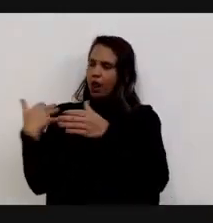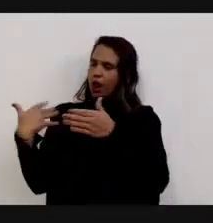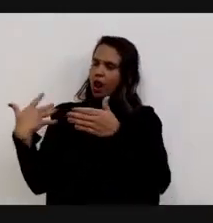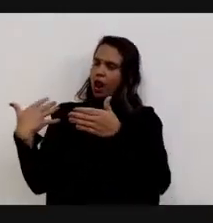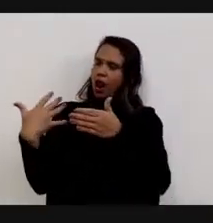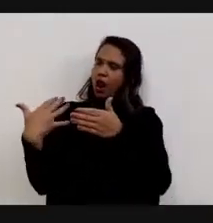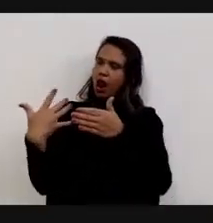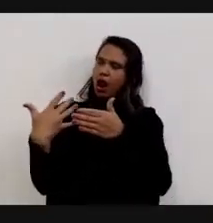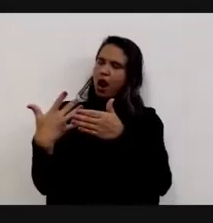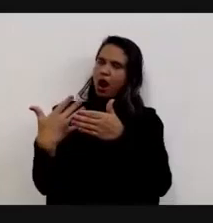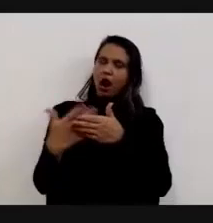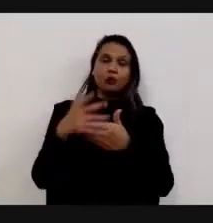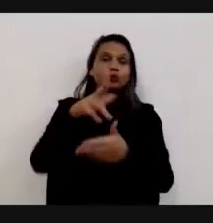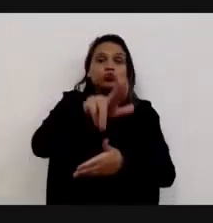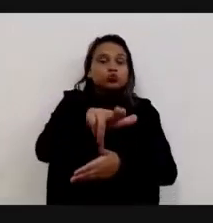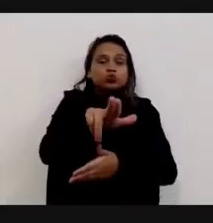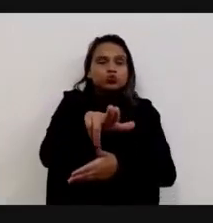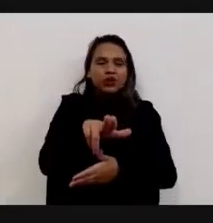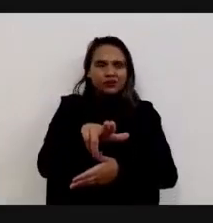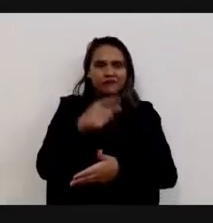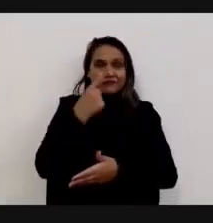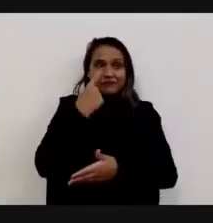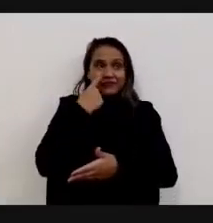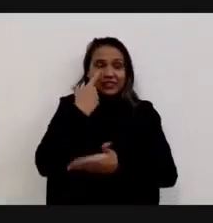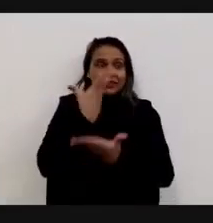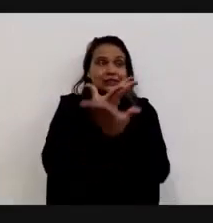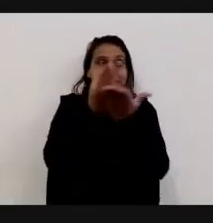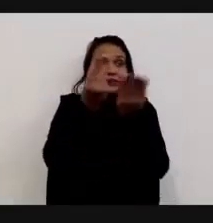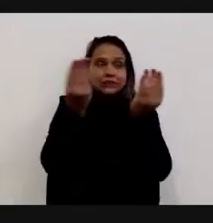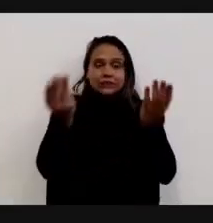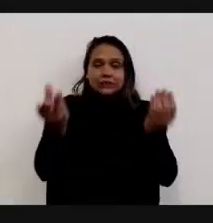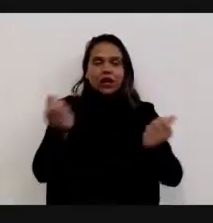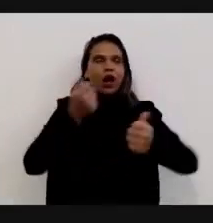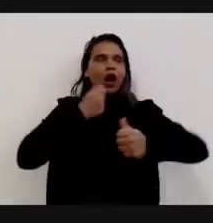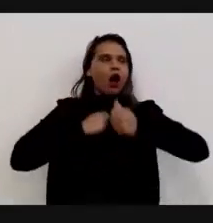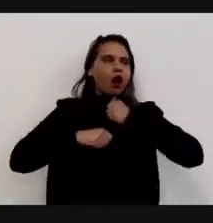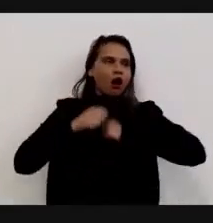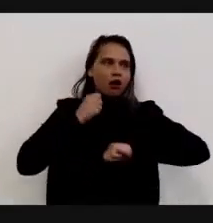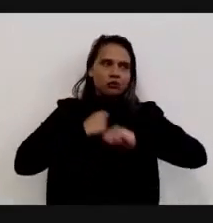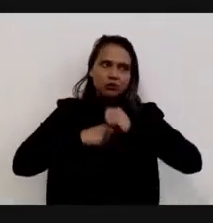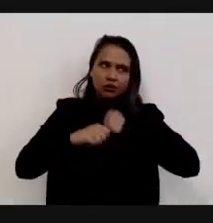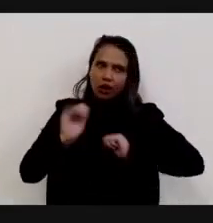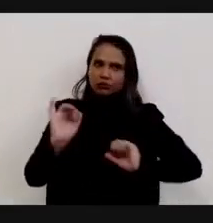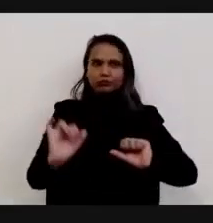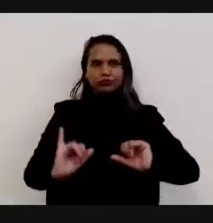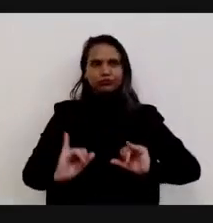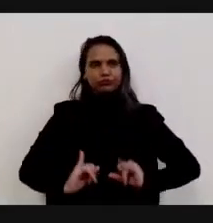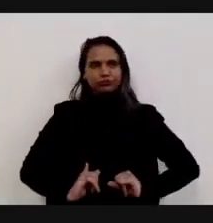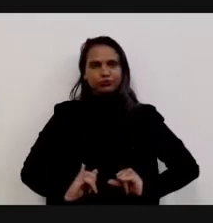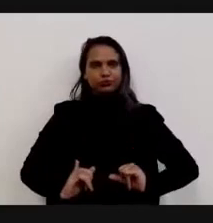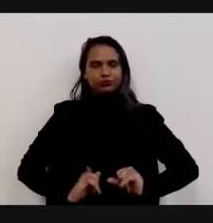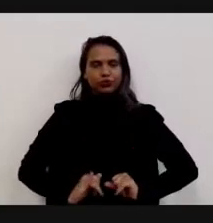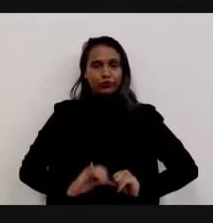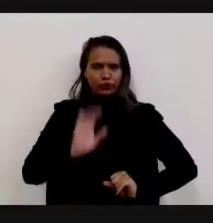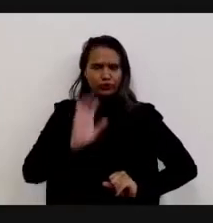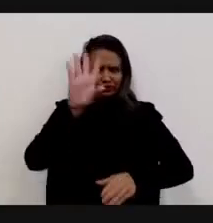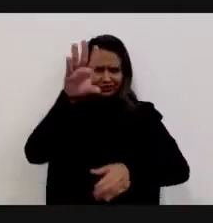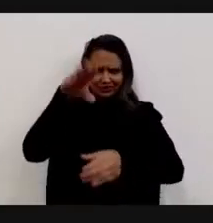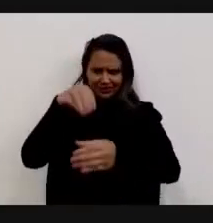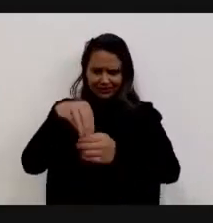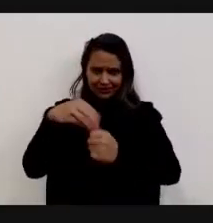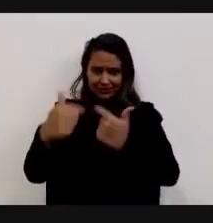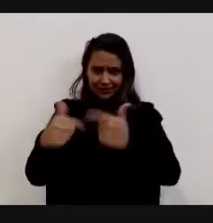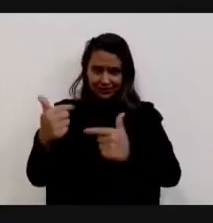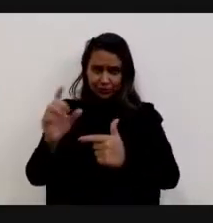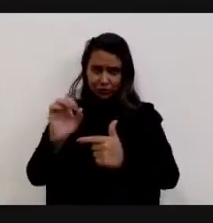anos de serviço público e nunca interagi com tantas pessoas que sofrem de ansiedade. Não só no trabalho, como